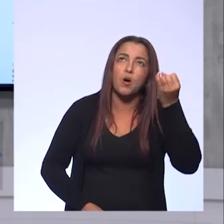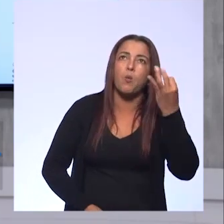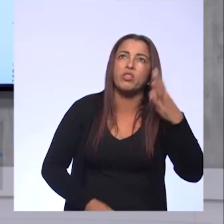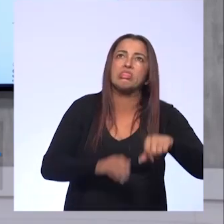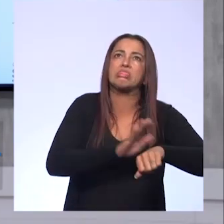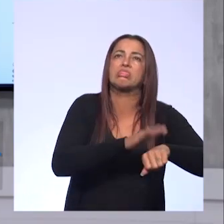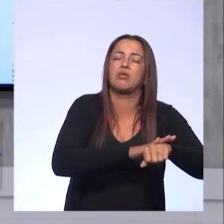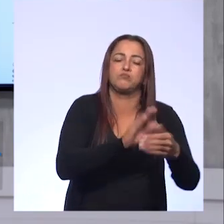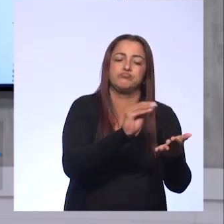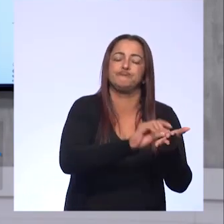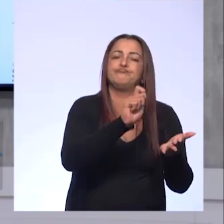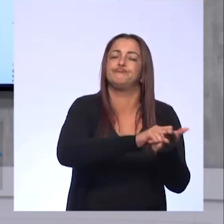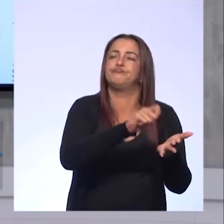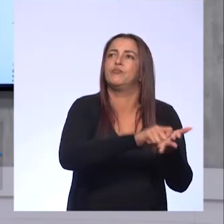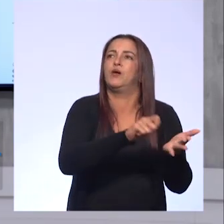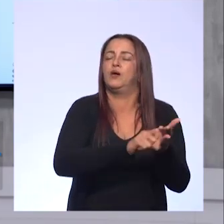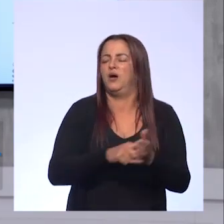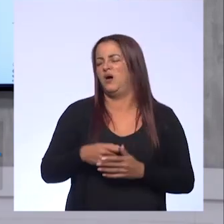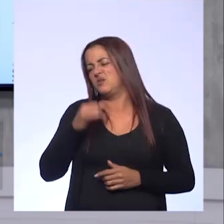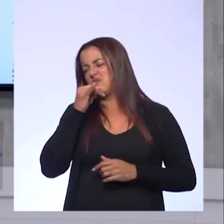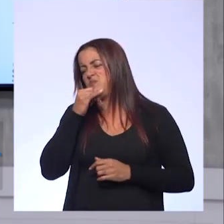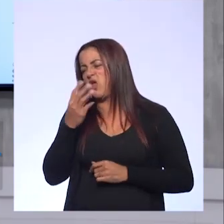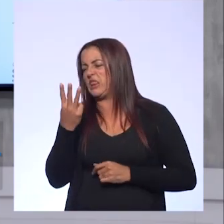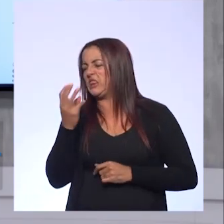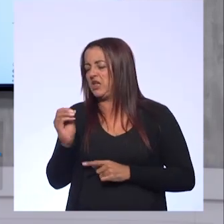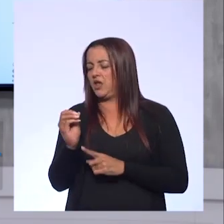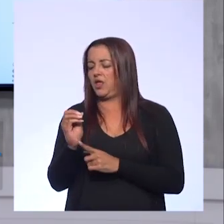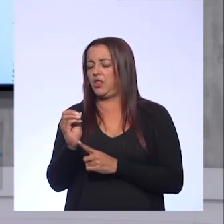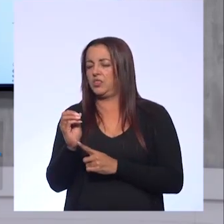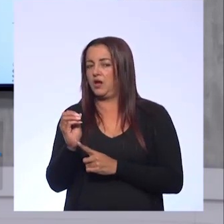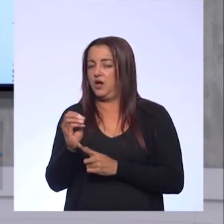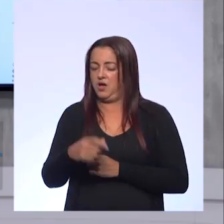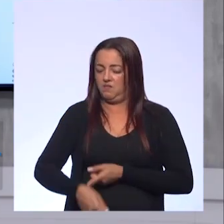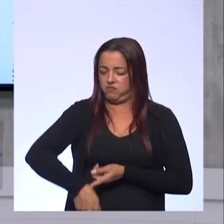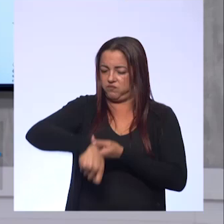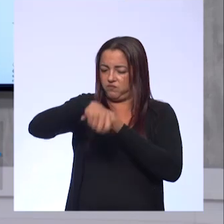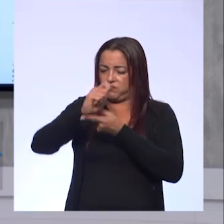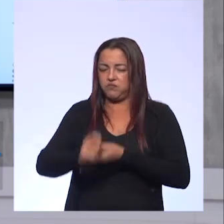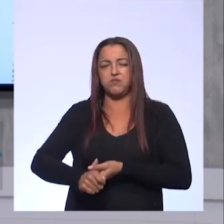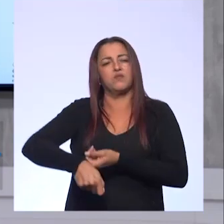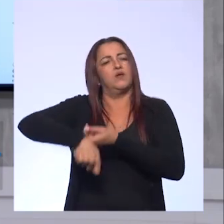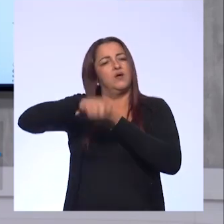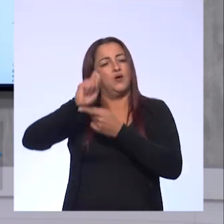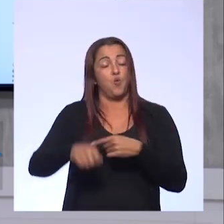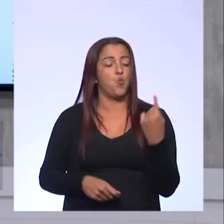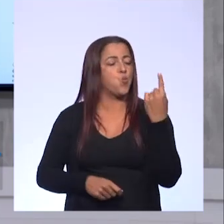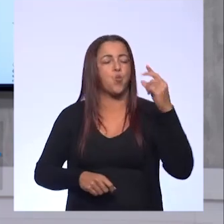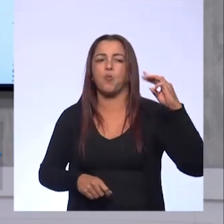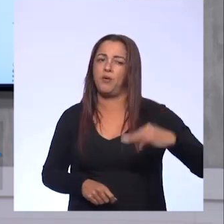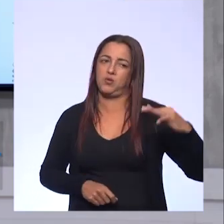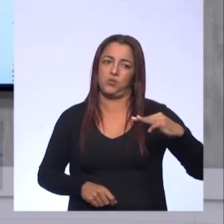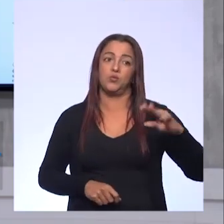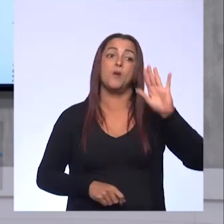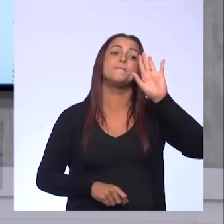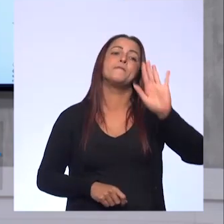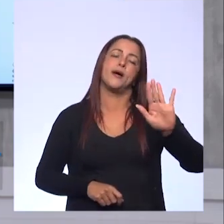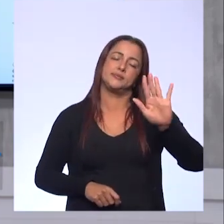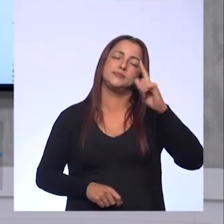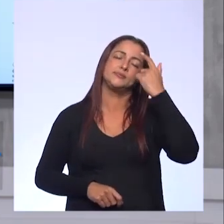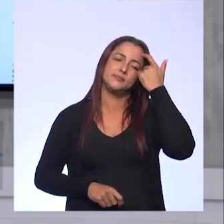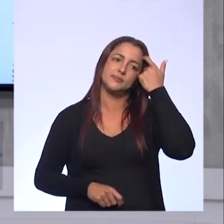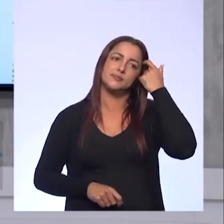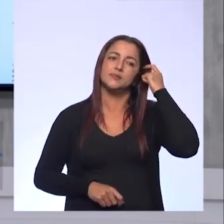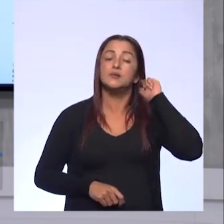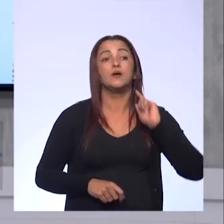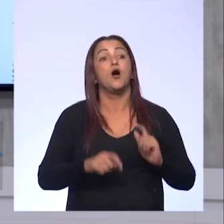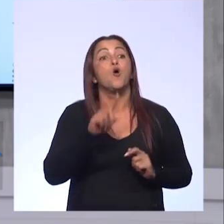depois de um minuto eu fiz 30 vibrações 30 Vibrações em um minuto só que tem que tomar um cuidado